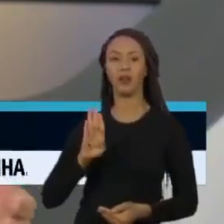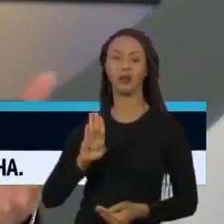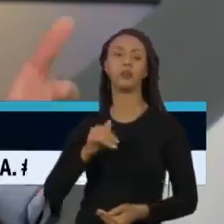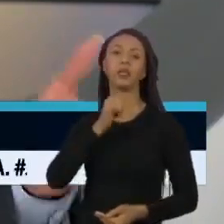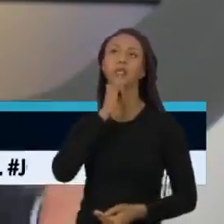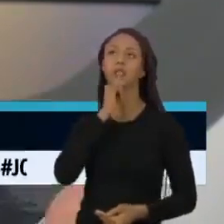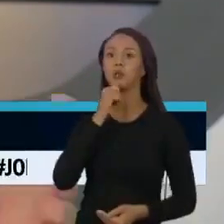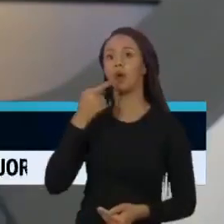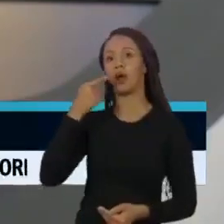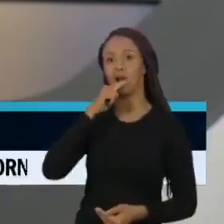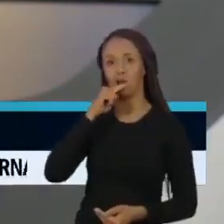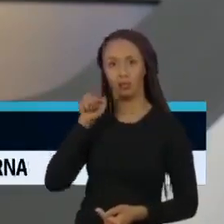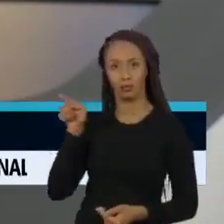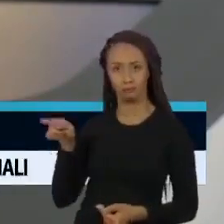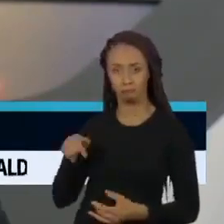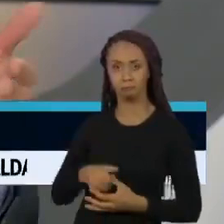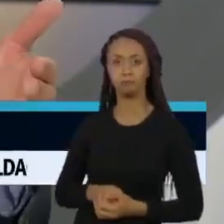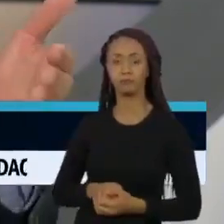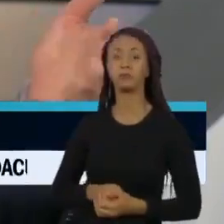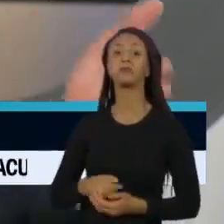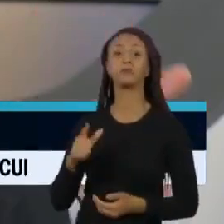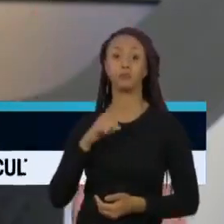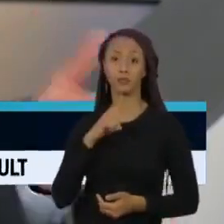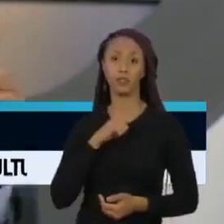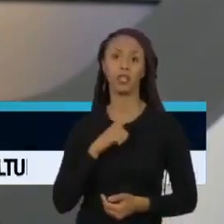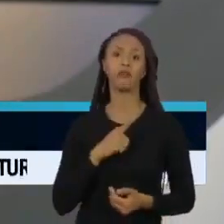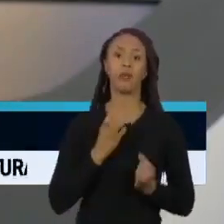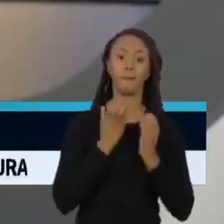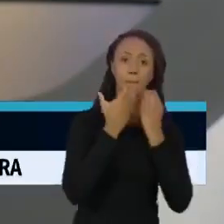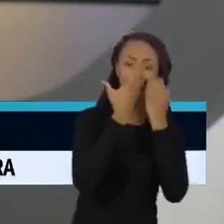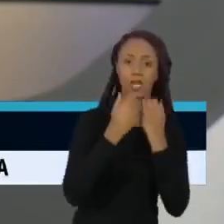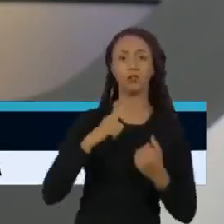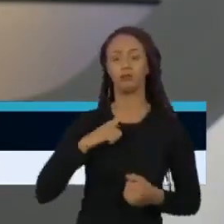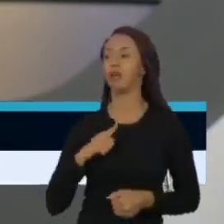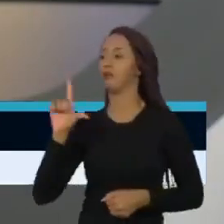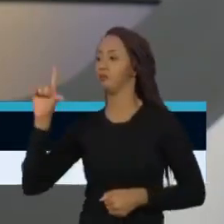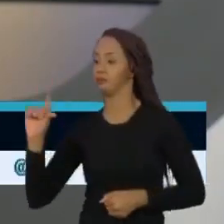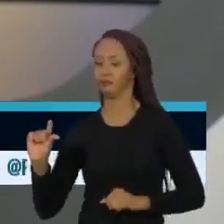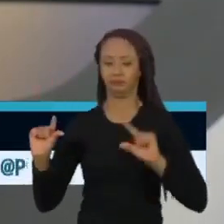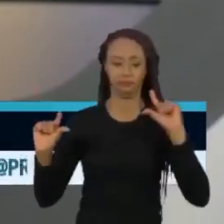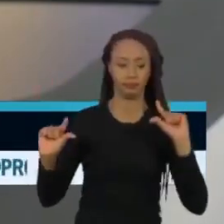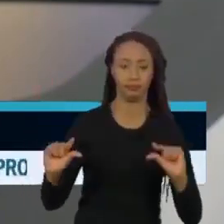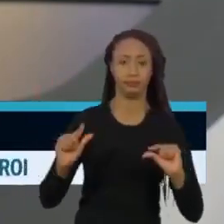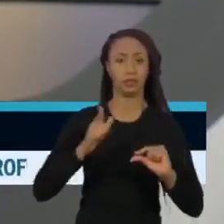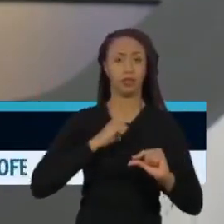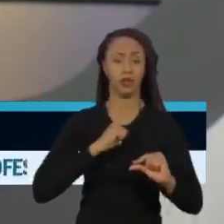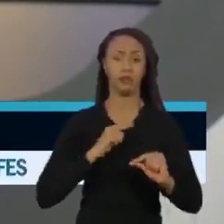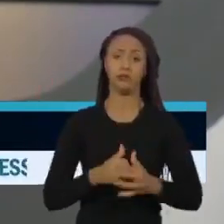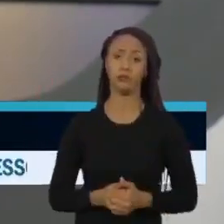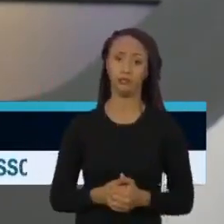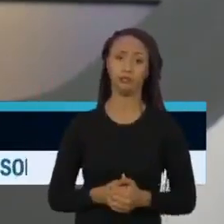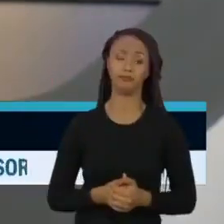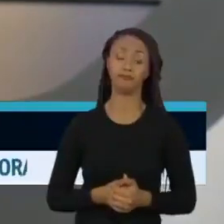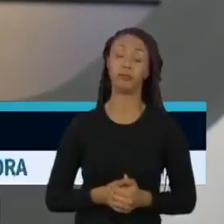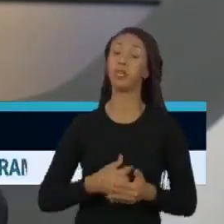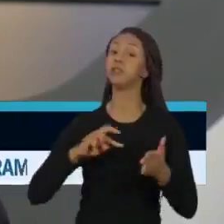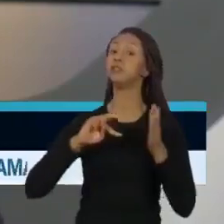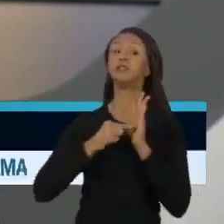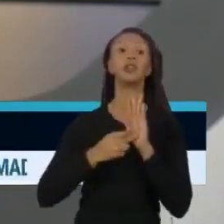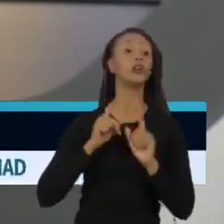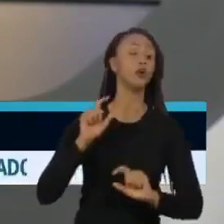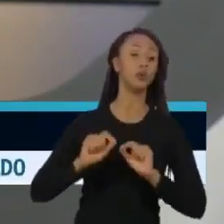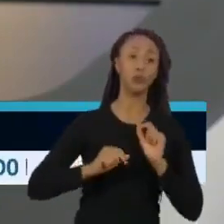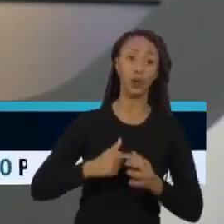a cana-de-açúcar houve uma redução para o milho houve uma redução isso naturalmente aumenta